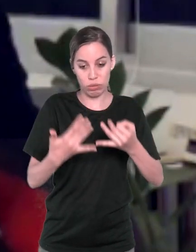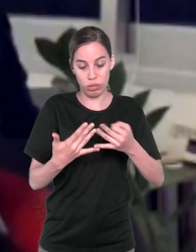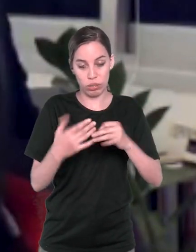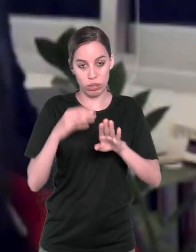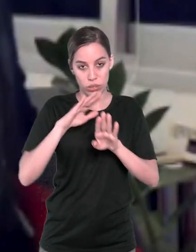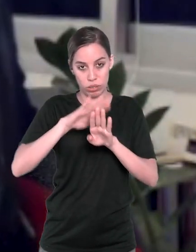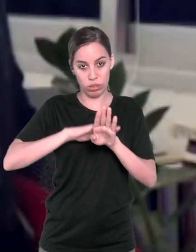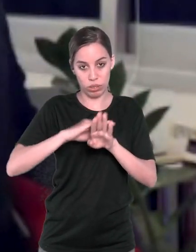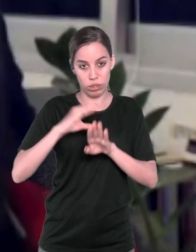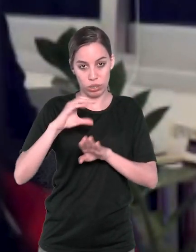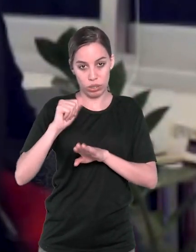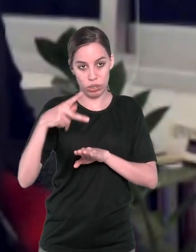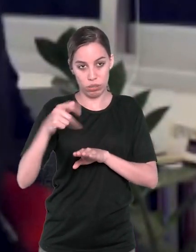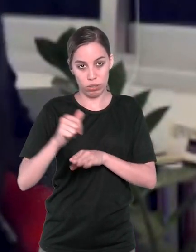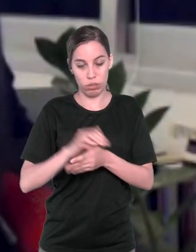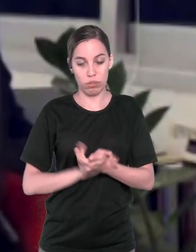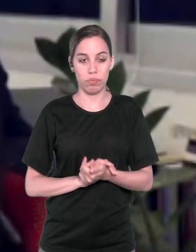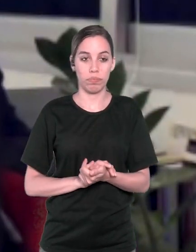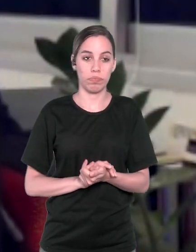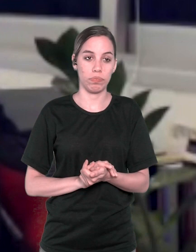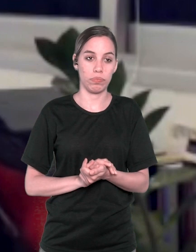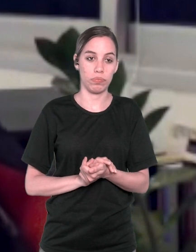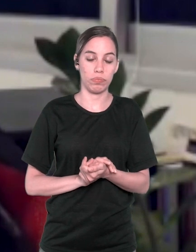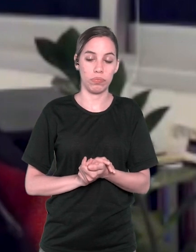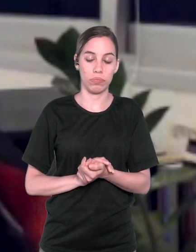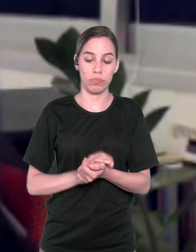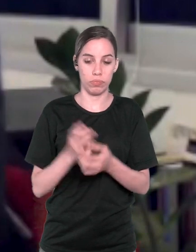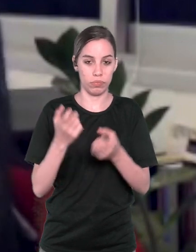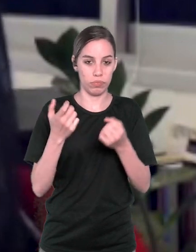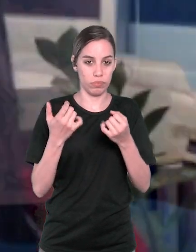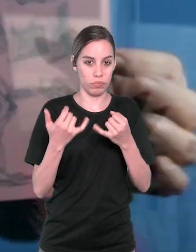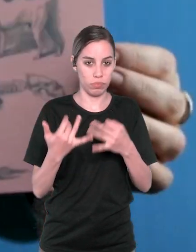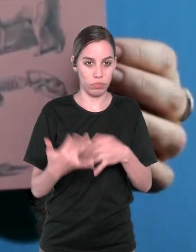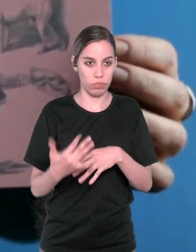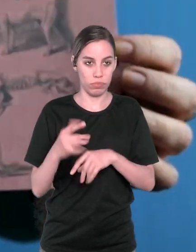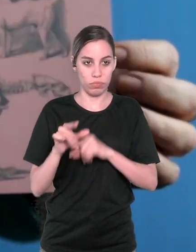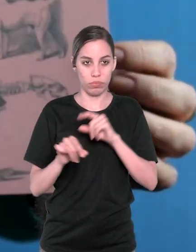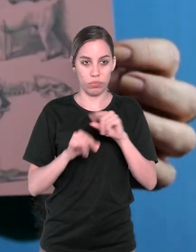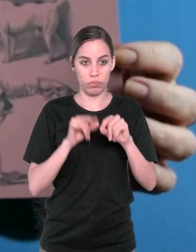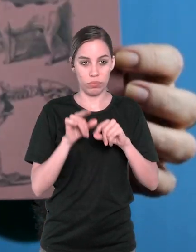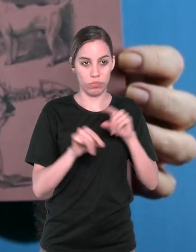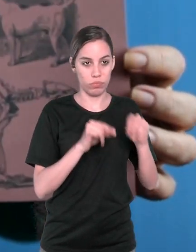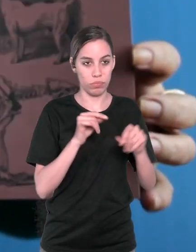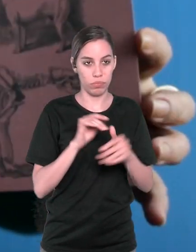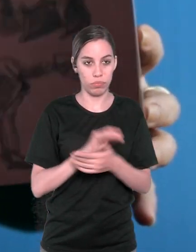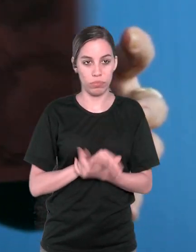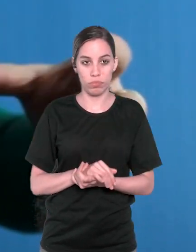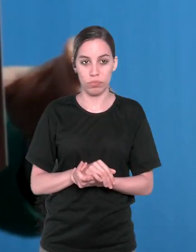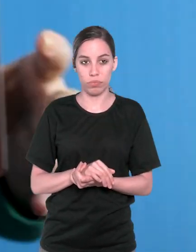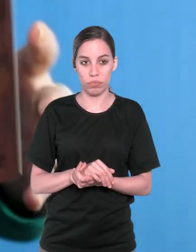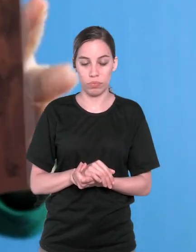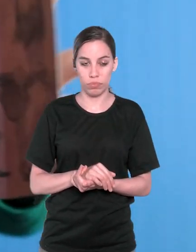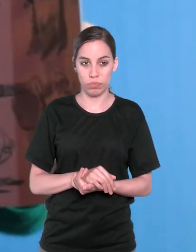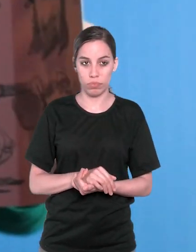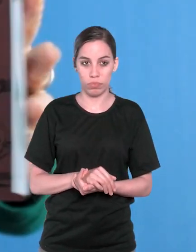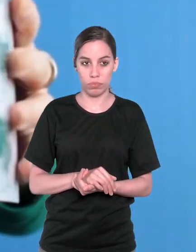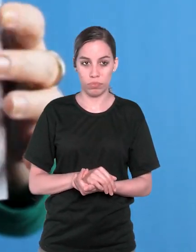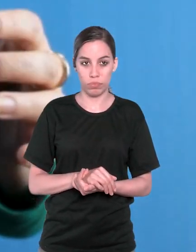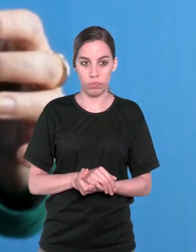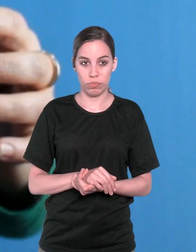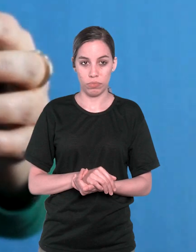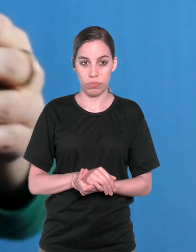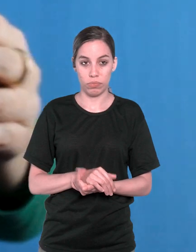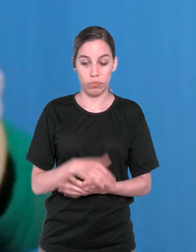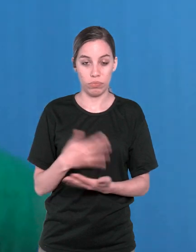essas opções aí, né, essas escolhas. Uhum. Agora que o nosso tempo